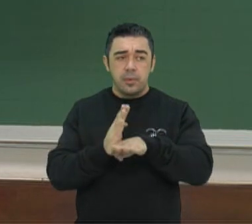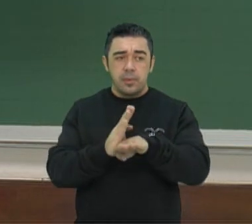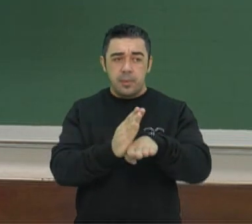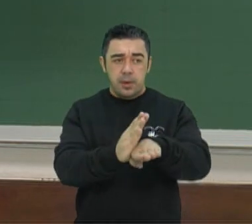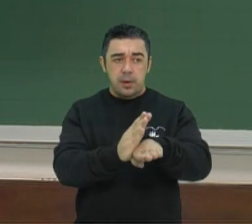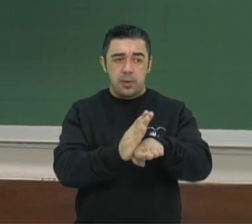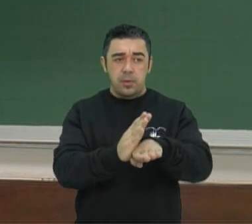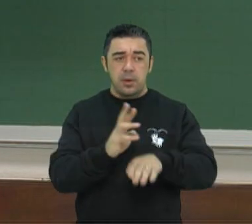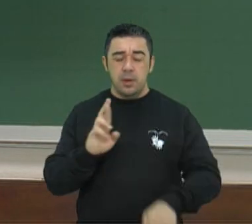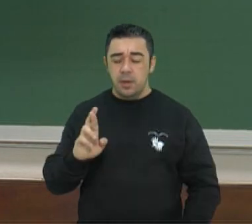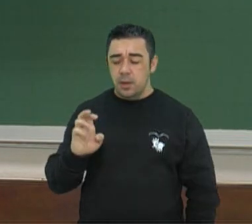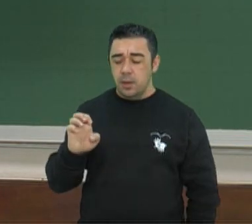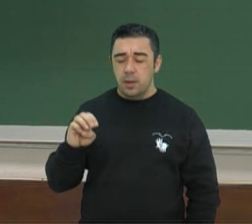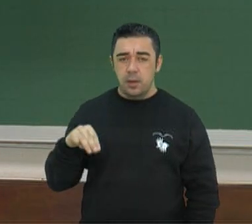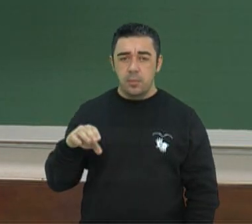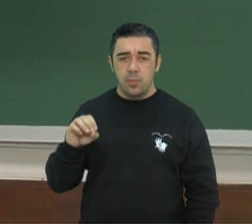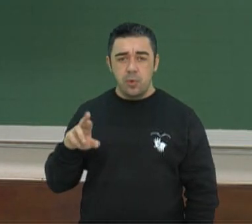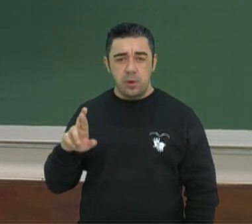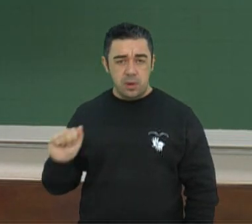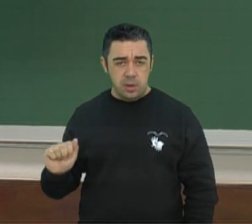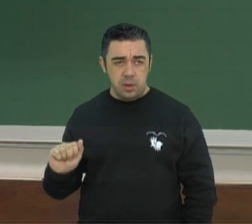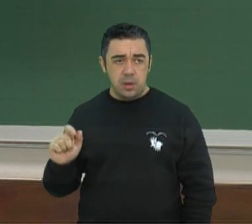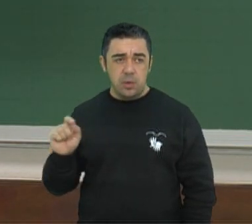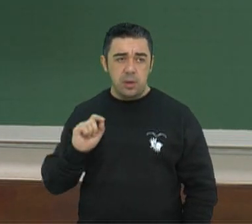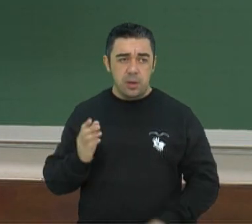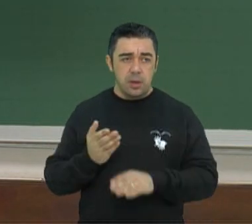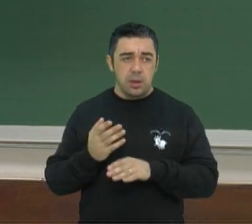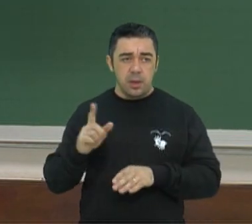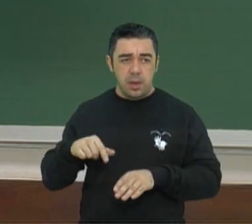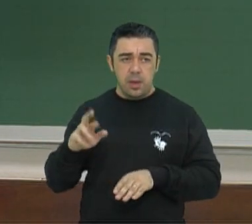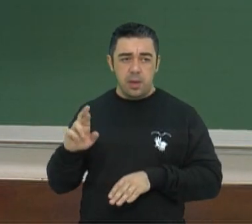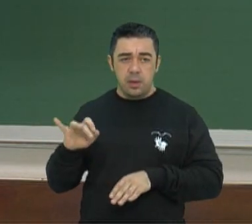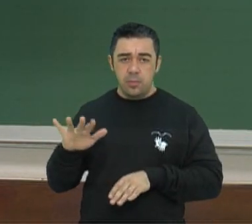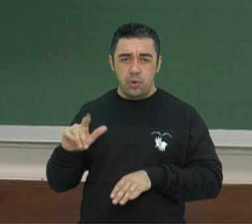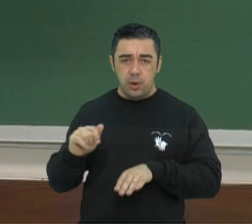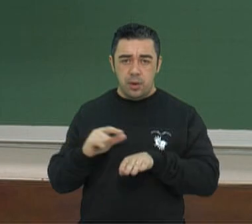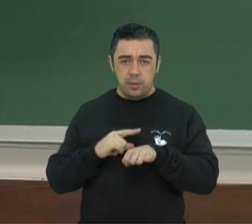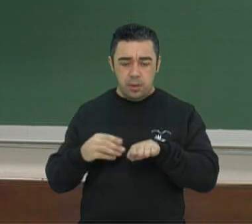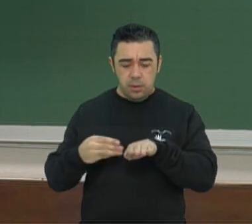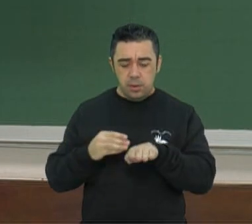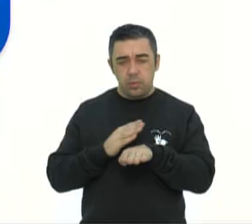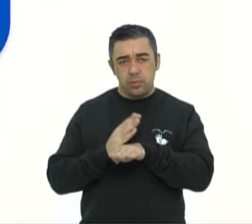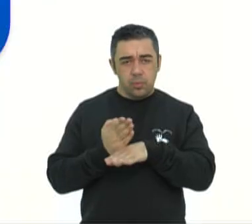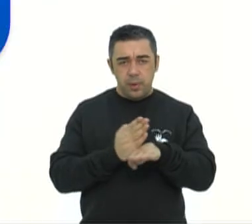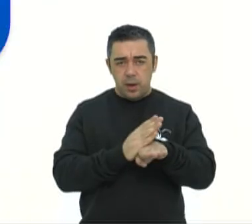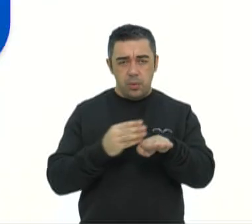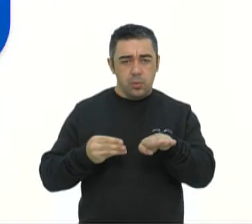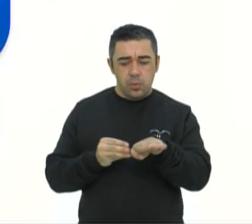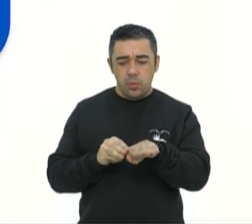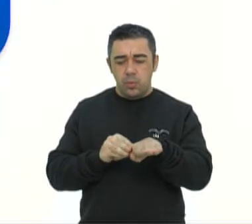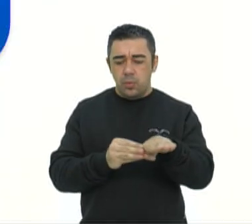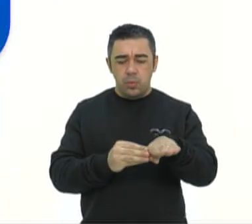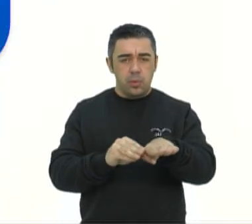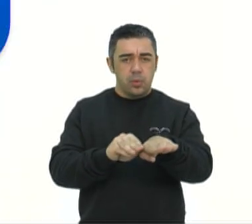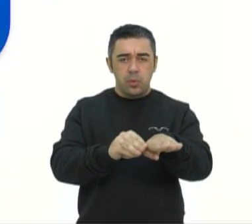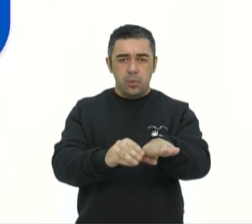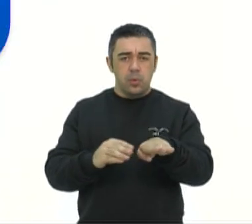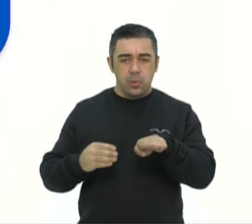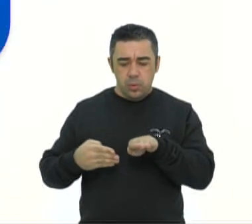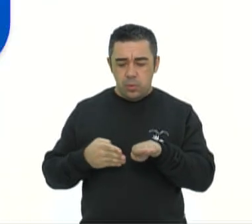é o exemplo que mais é cobrado, que mais aparece. Então, a rêmora, que são esses peixinhos que estão grudados ali no tubarão, eles ficam ali